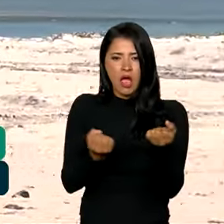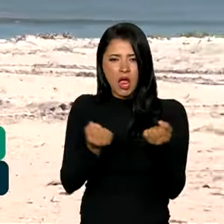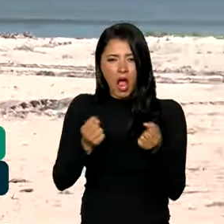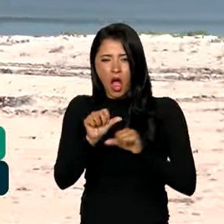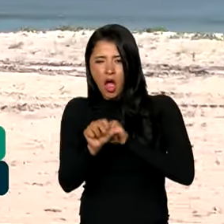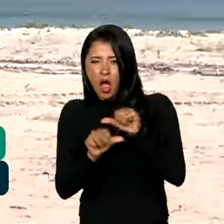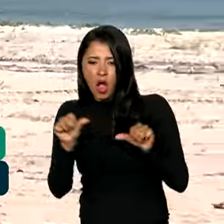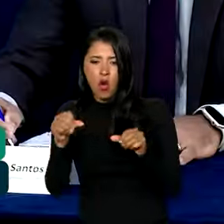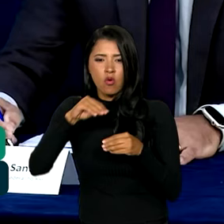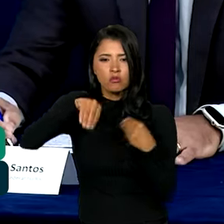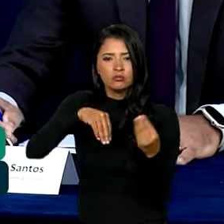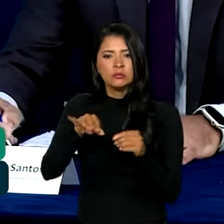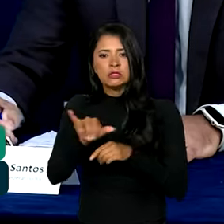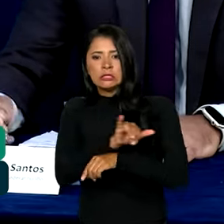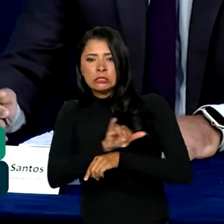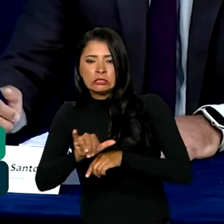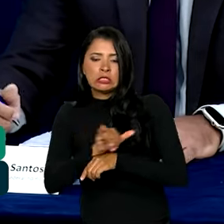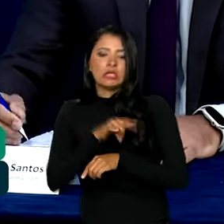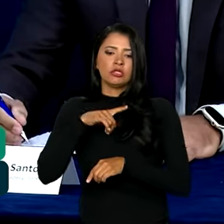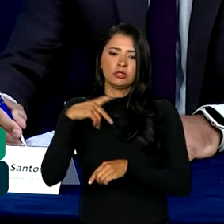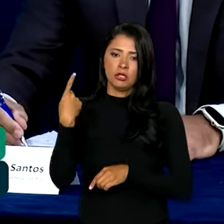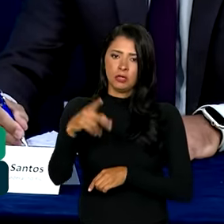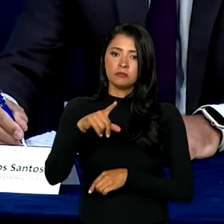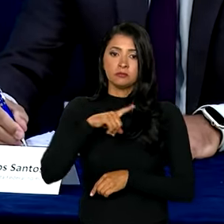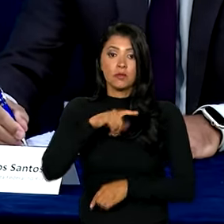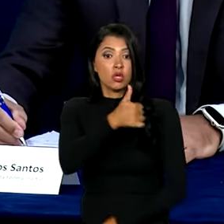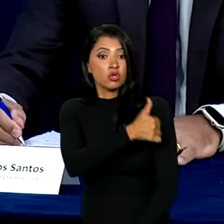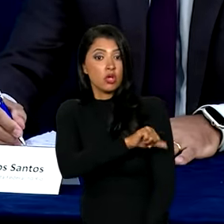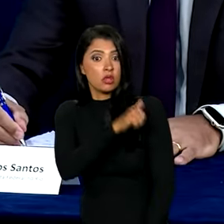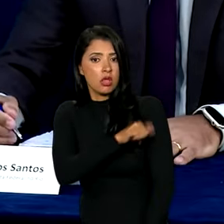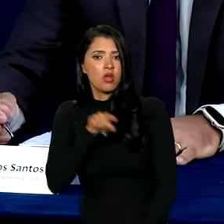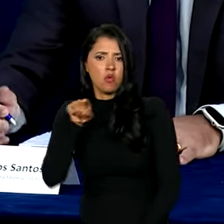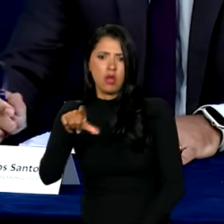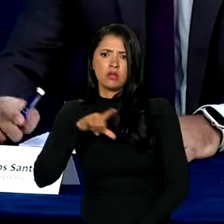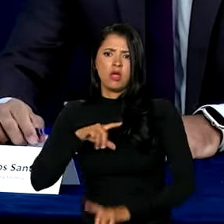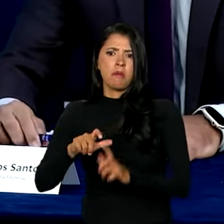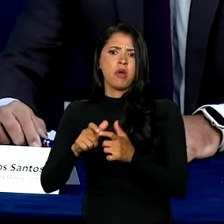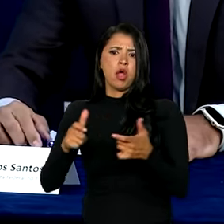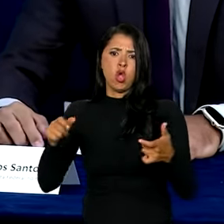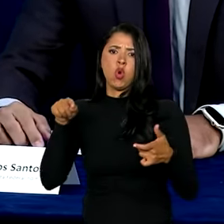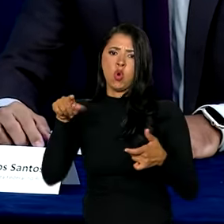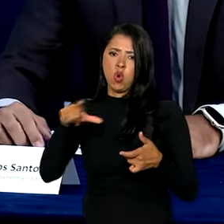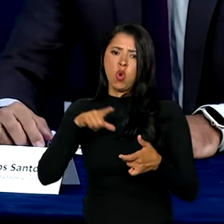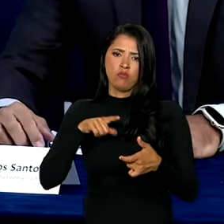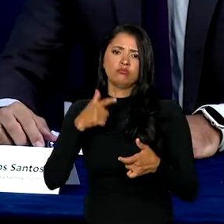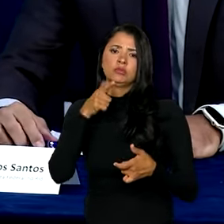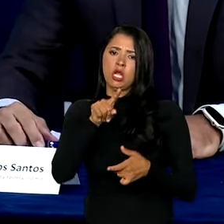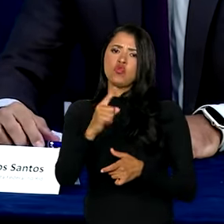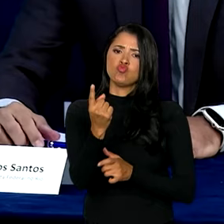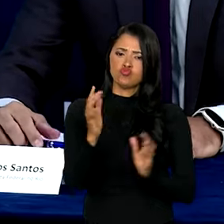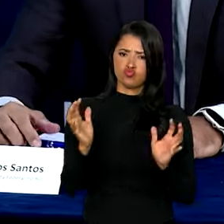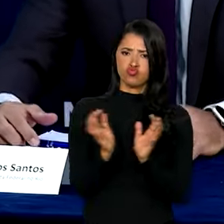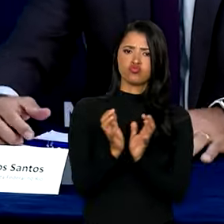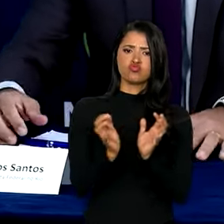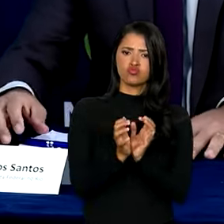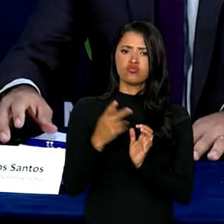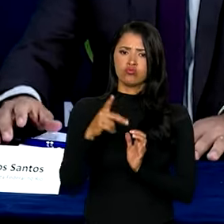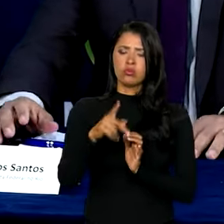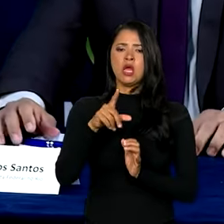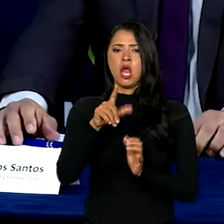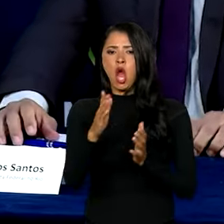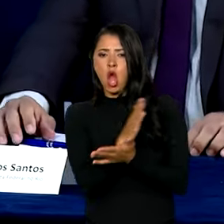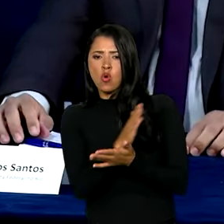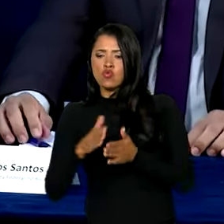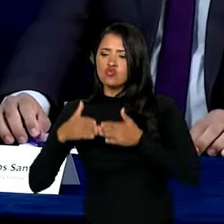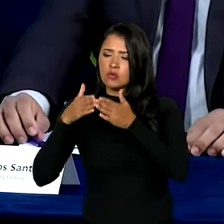e blindados. No Rio de Janeiro existe a maior concentração, nós colocamos aqui um batalhão e alguns